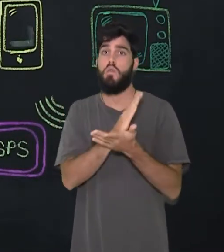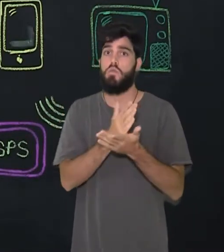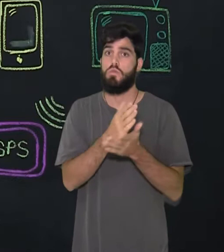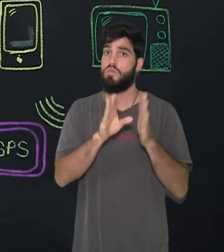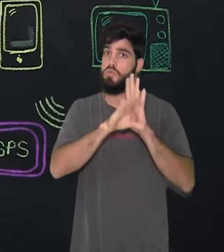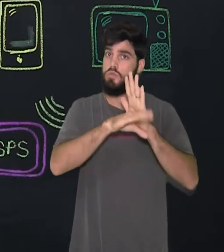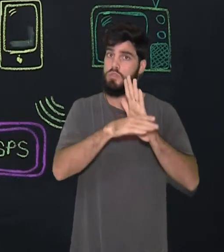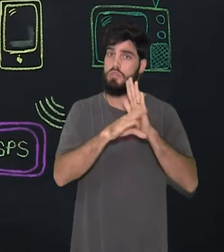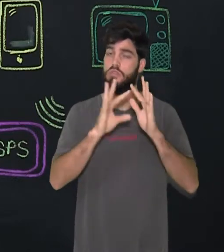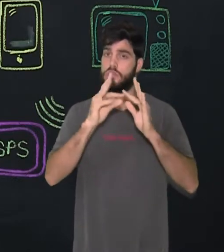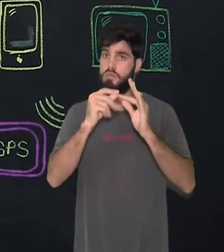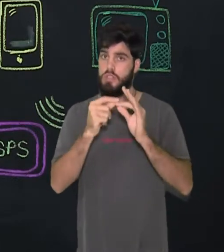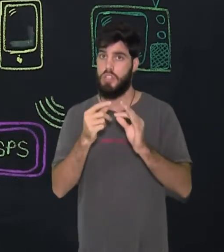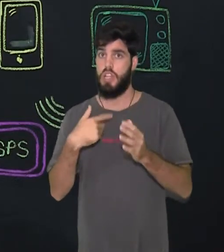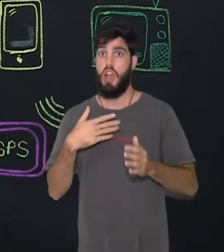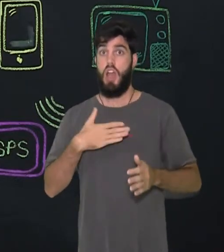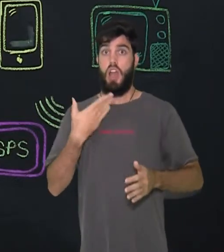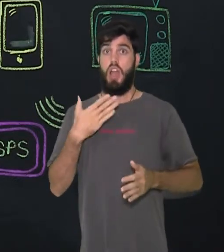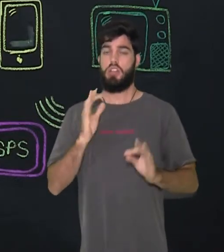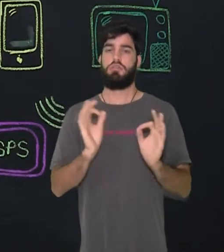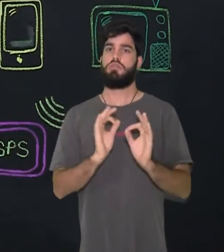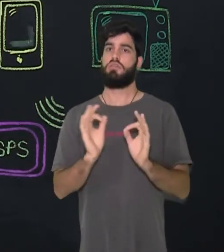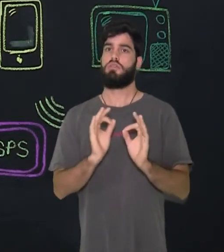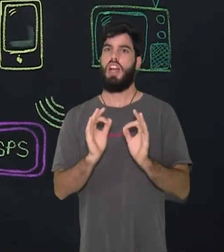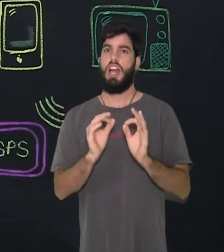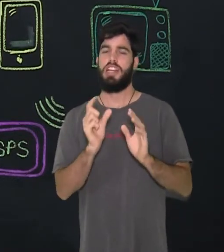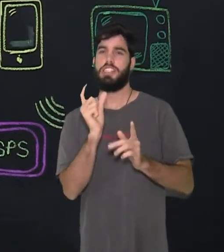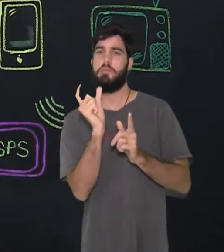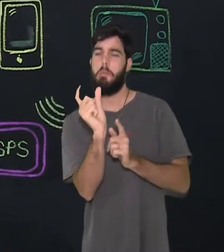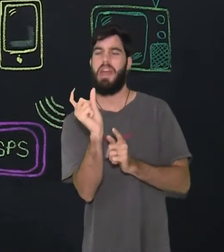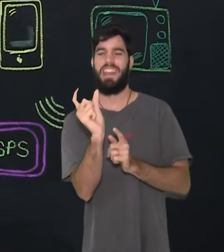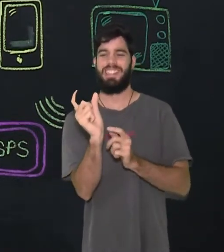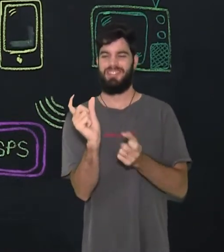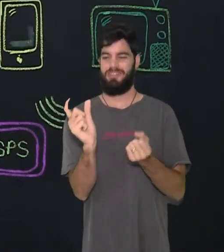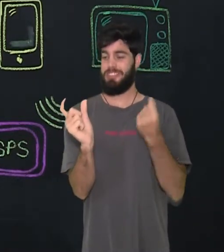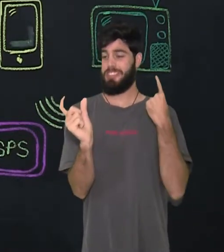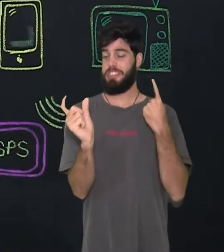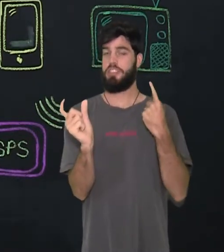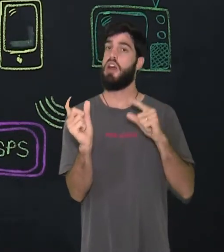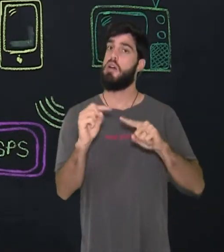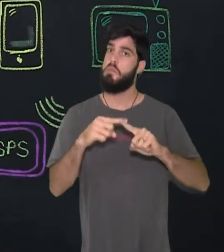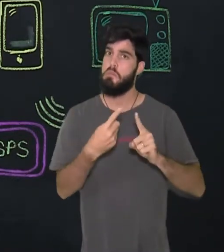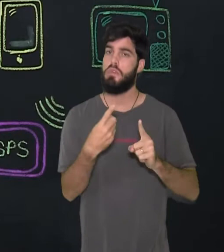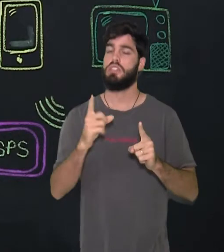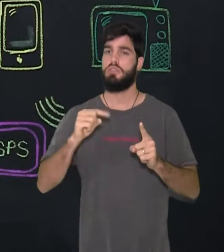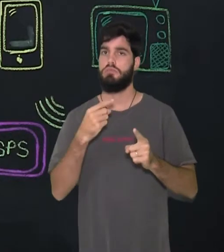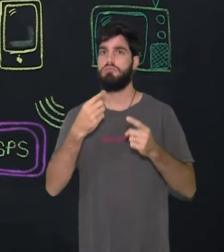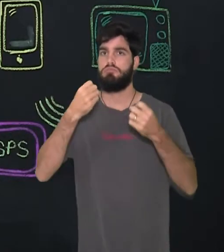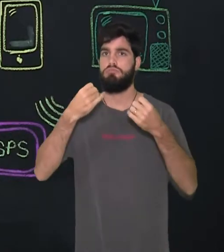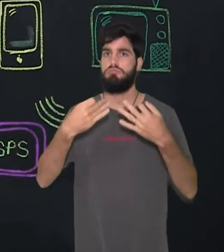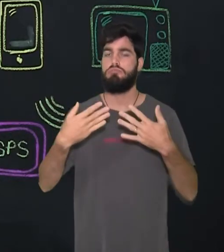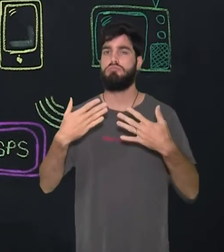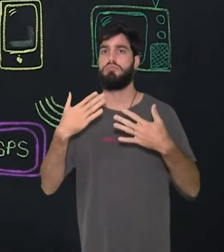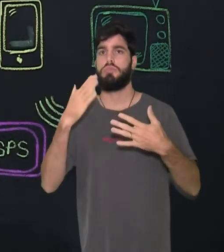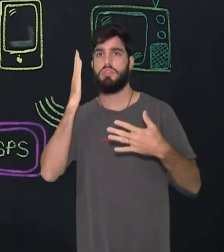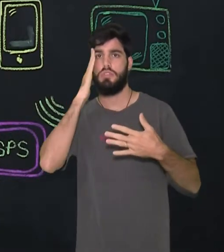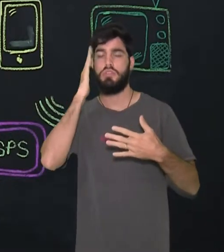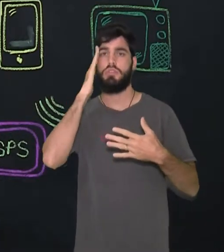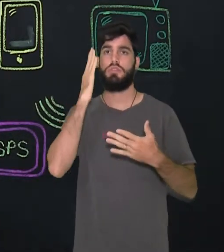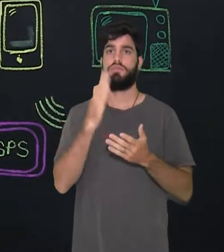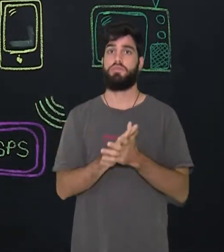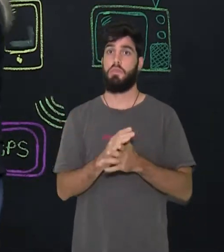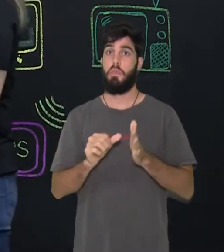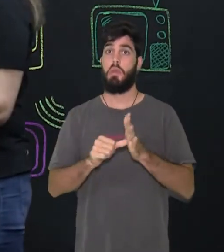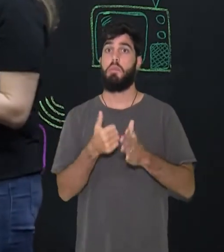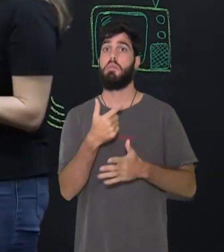Não se assustem, talvez as palavras não sejam tão agradáveis assim, mas a gente vai pegando e entendendo junto o que elas significam.